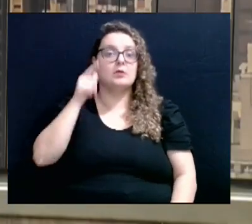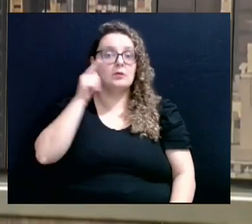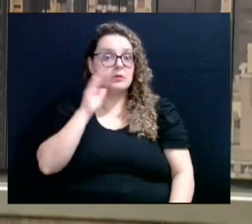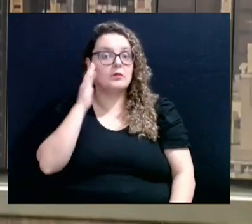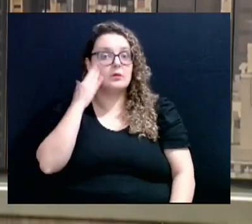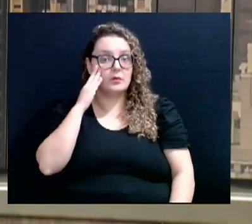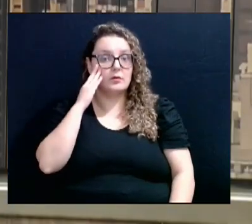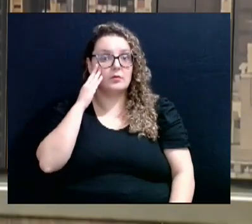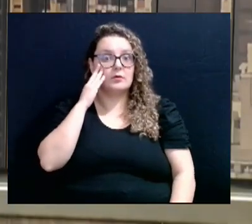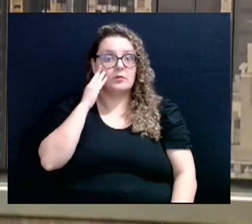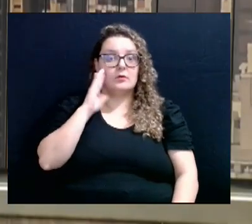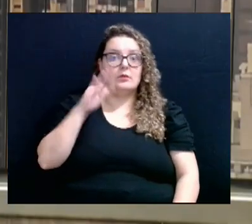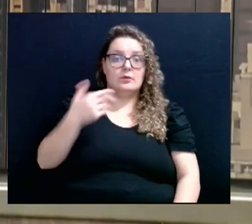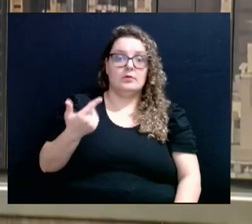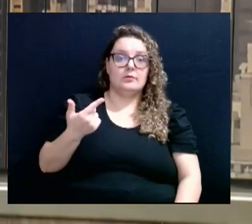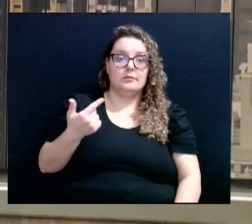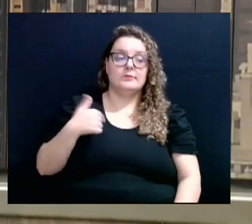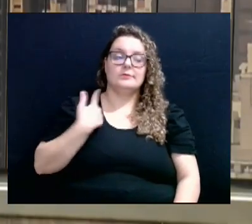no nosso calo, né?